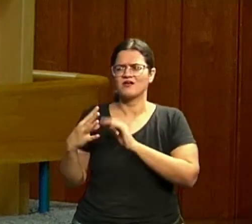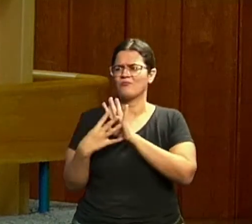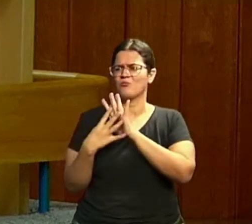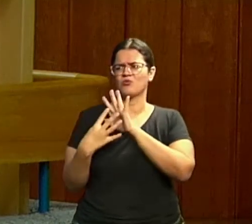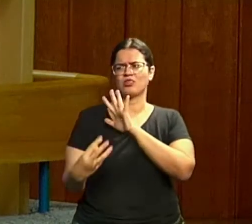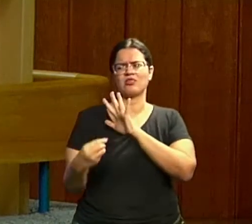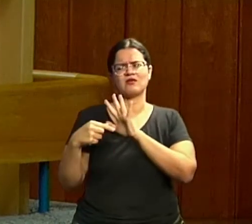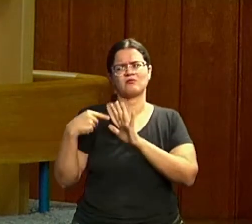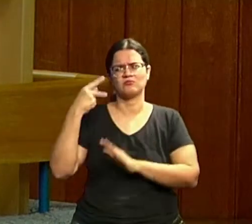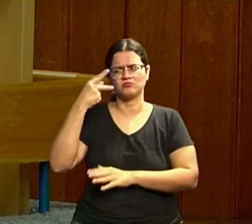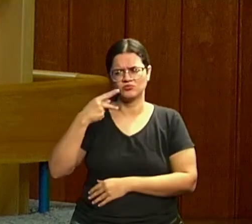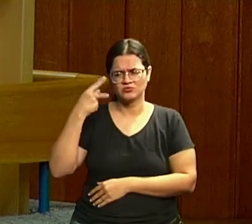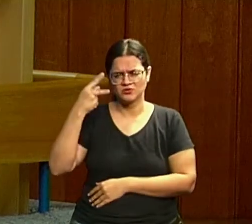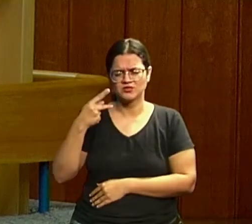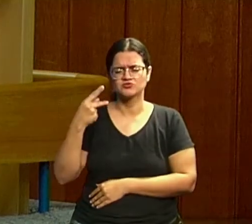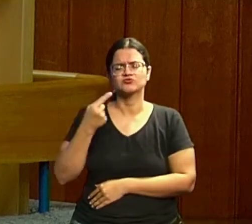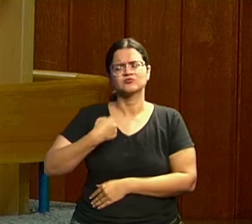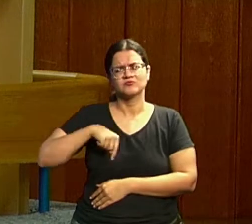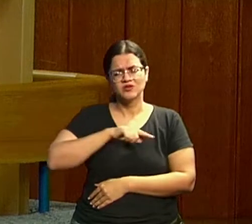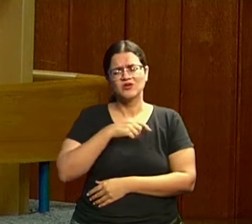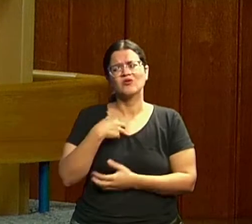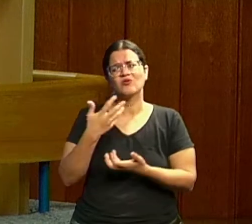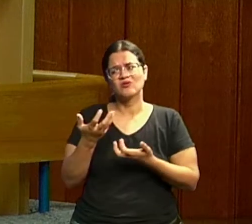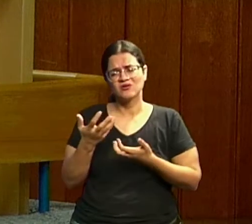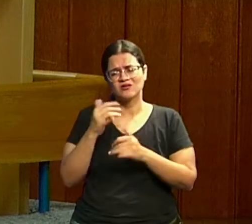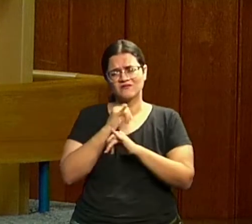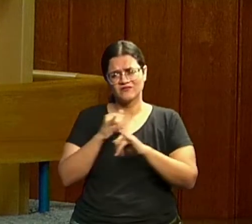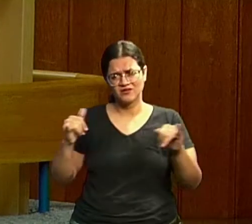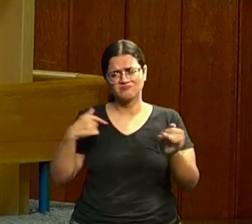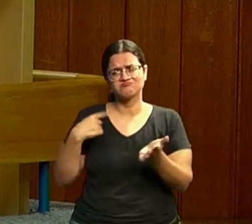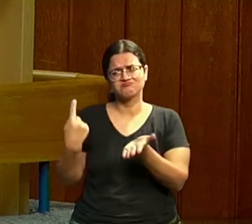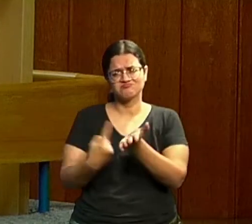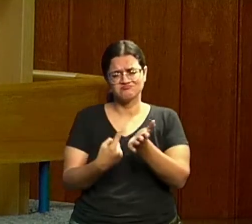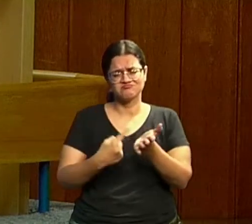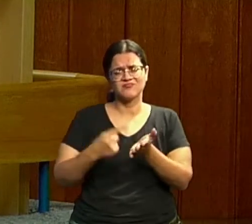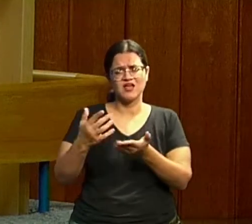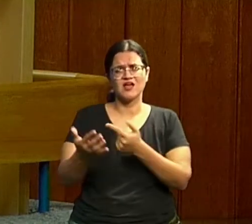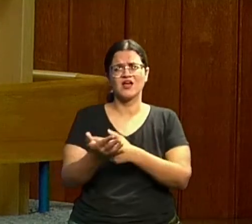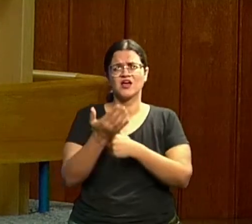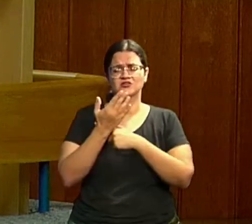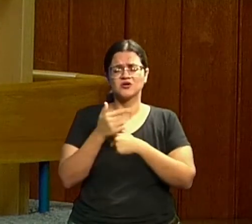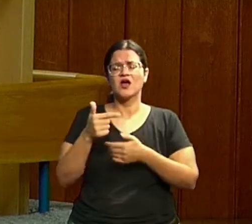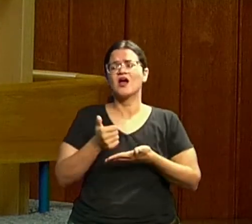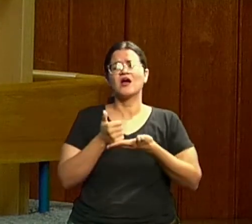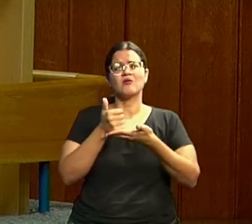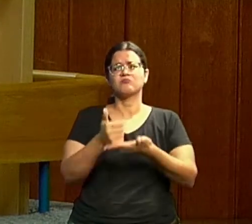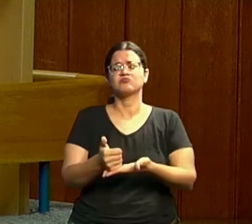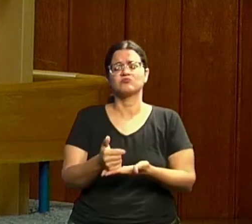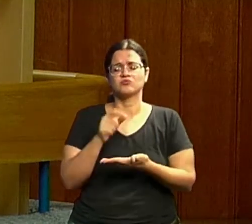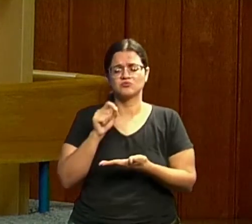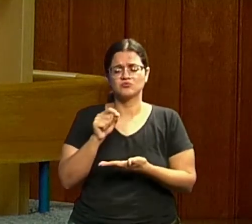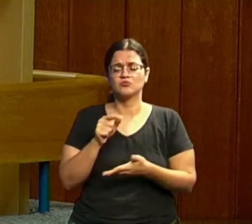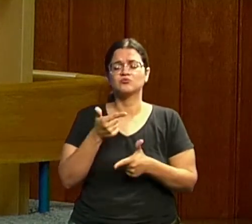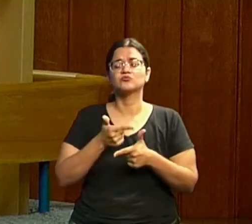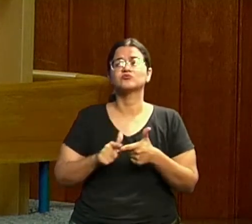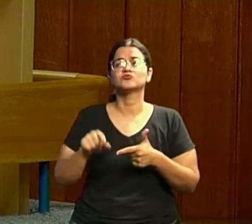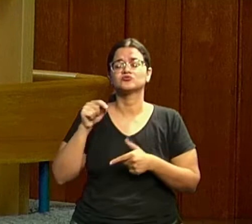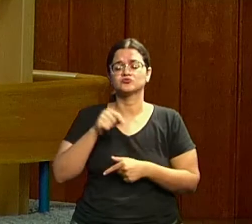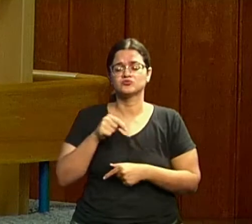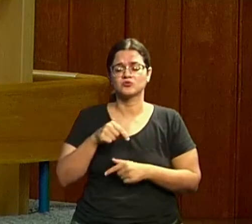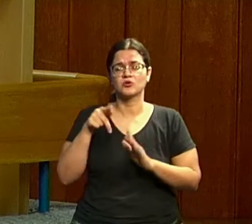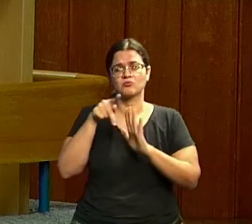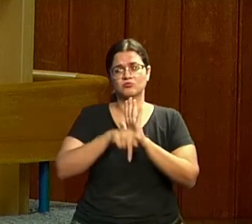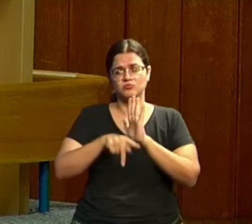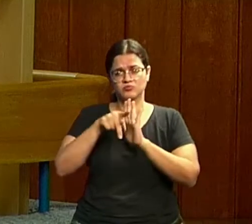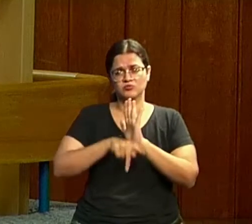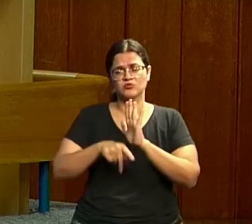política. Eu gostaria aqui, vereador Clécio, de contar com Vossa Excelência no apoio em relação